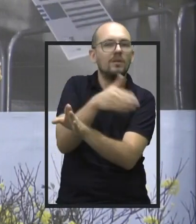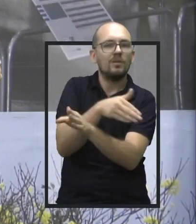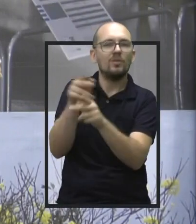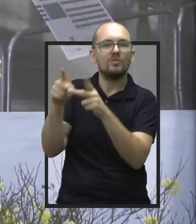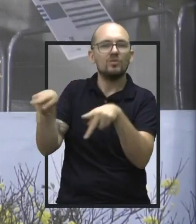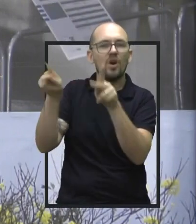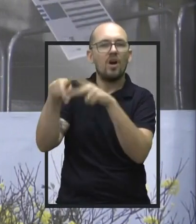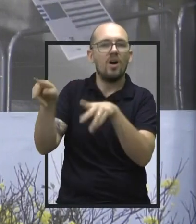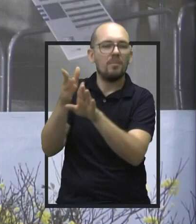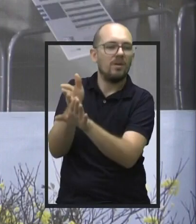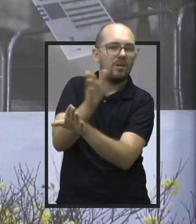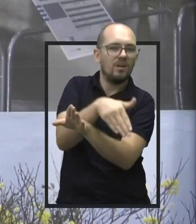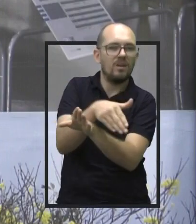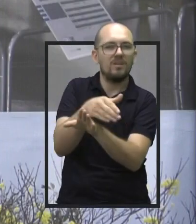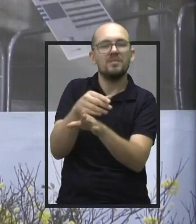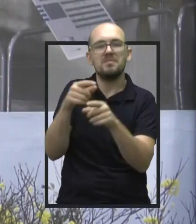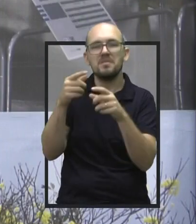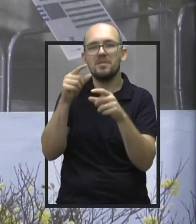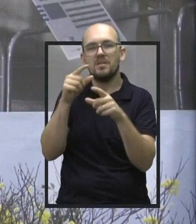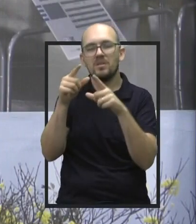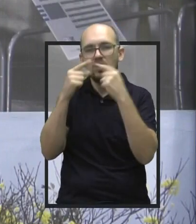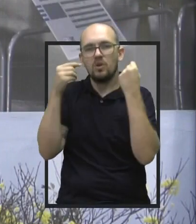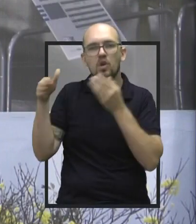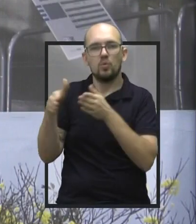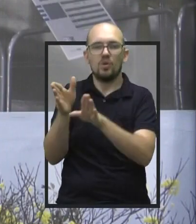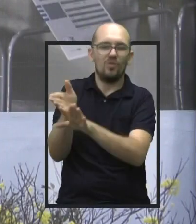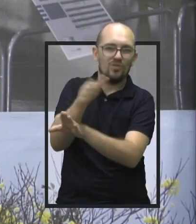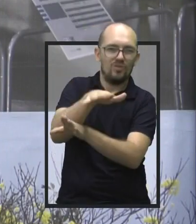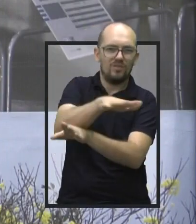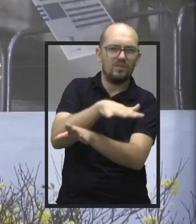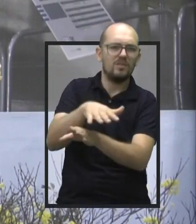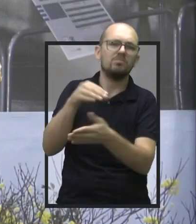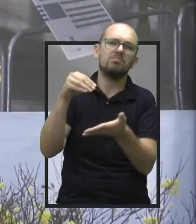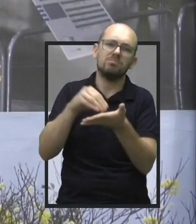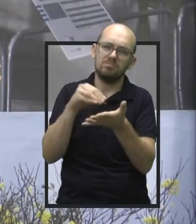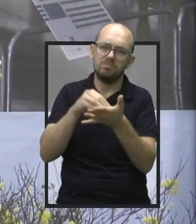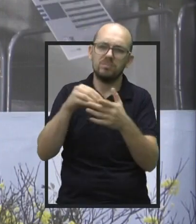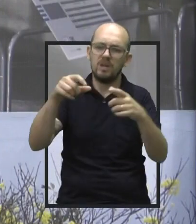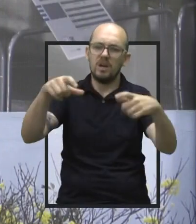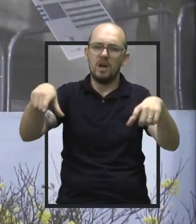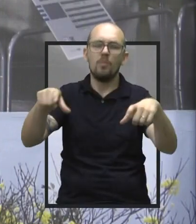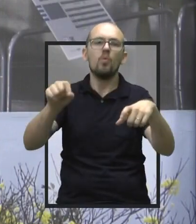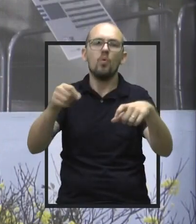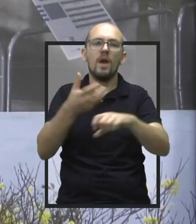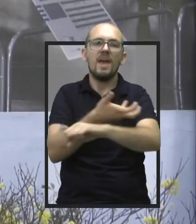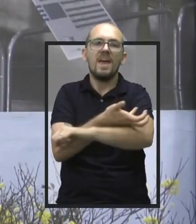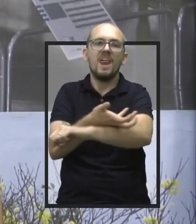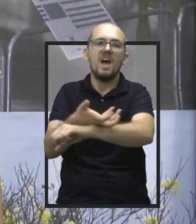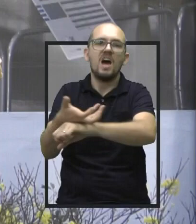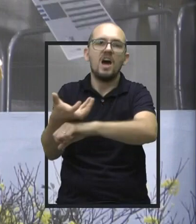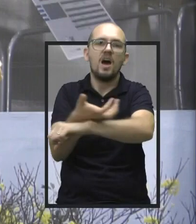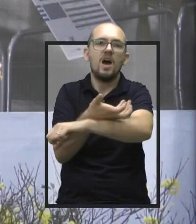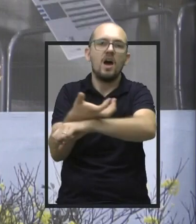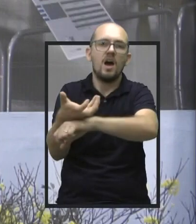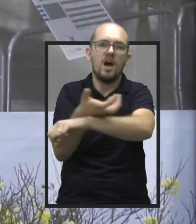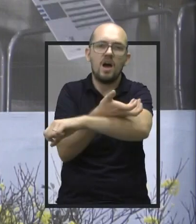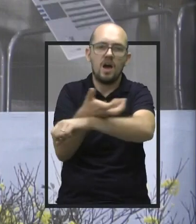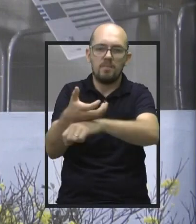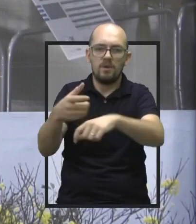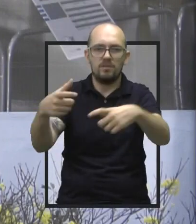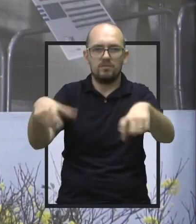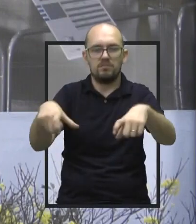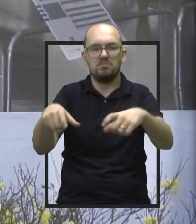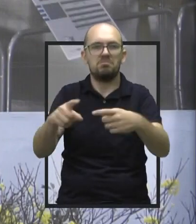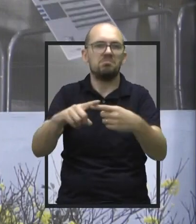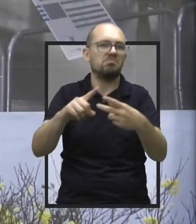local para esse complexo esportivo, né? Com campo de grama sintética, banheiros ali no